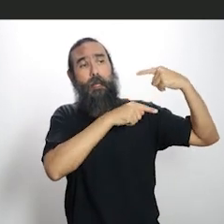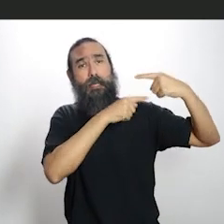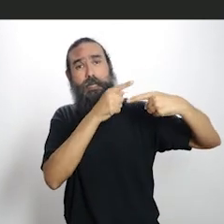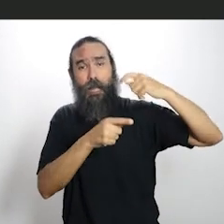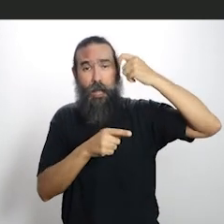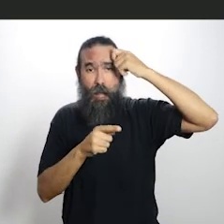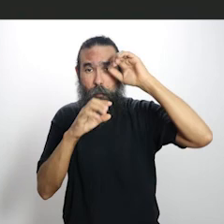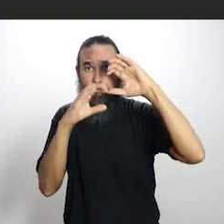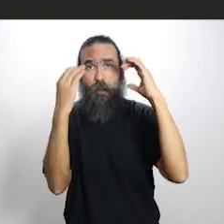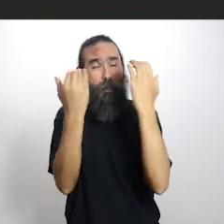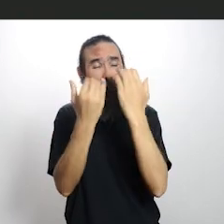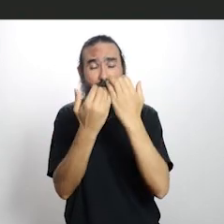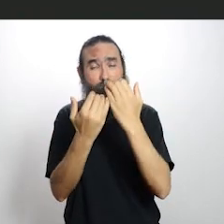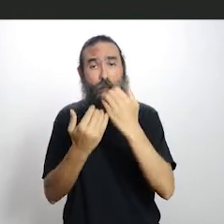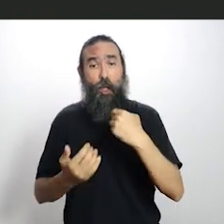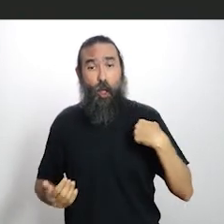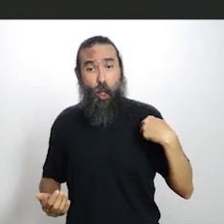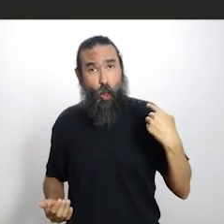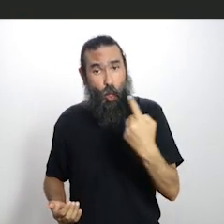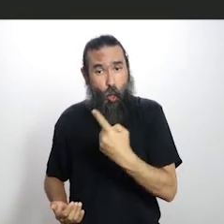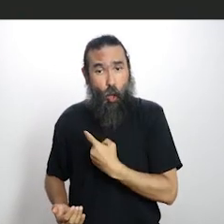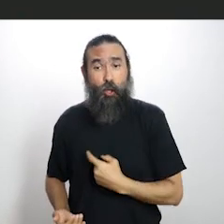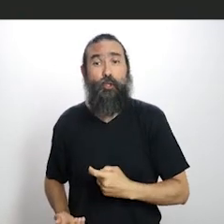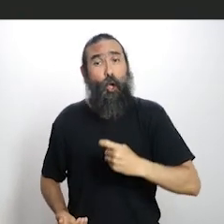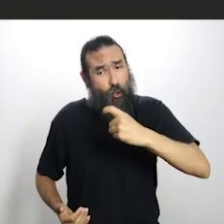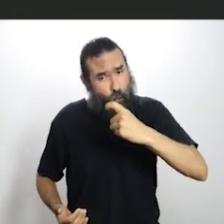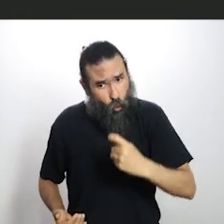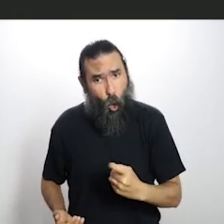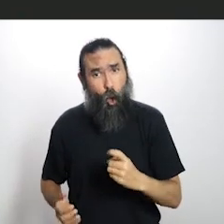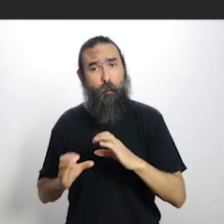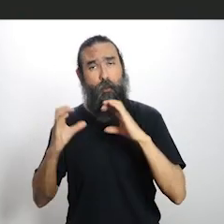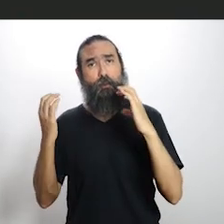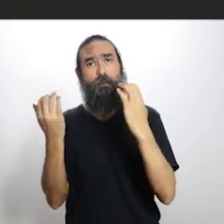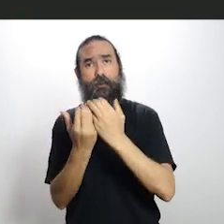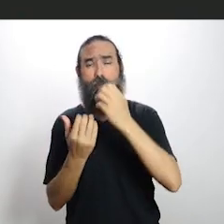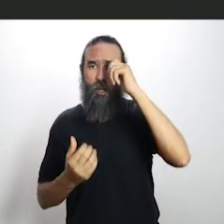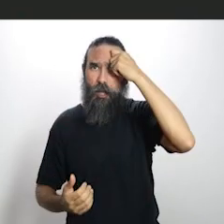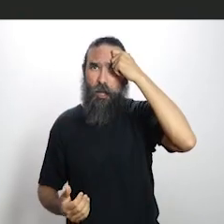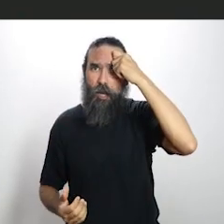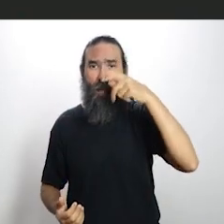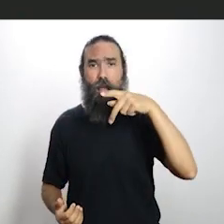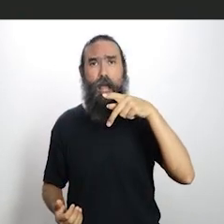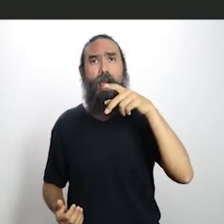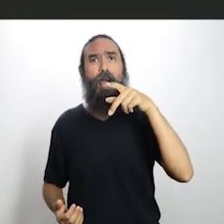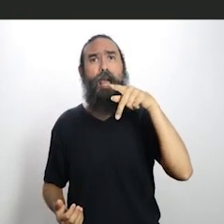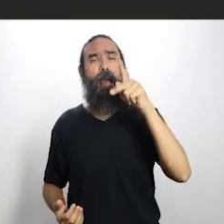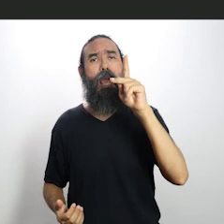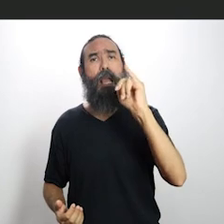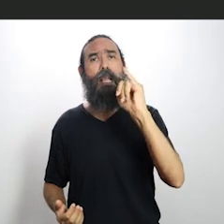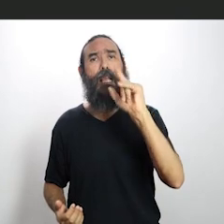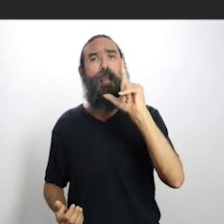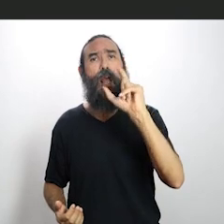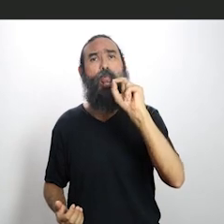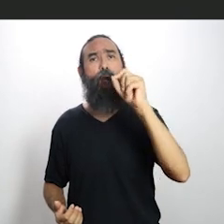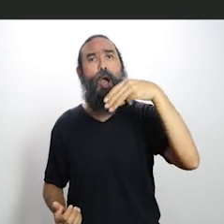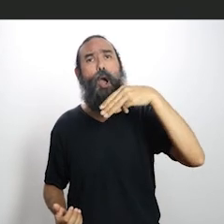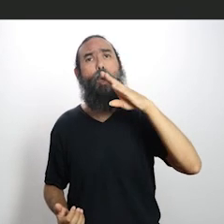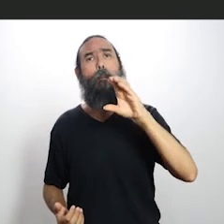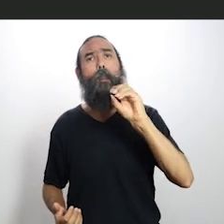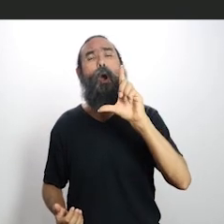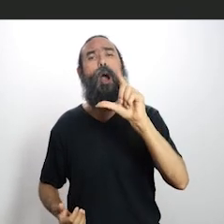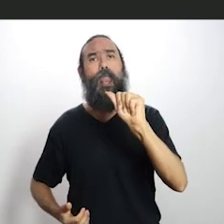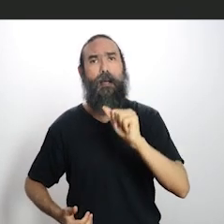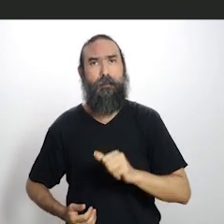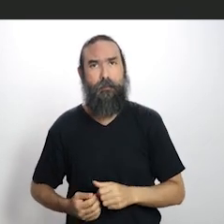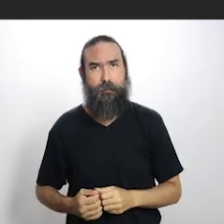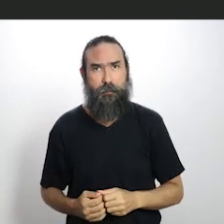gente começar a levar a posição nós não somos por quê a Xambal é grande quilombor urbano e que aqui a gente tem tudo muito inteiro